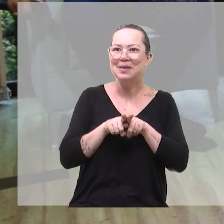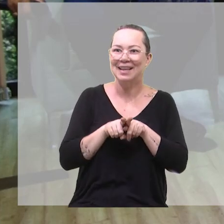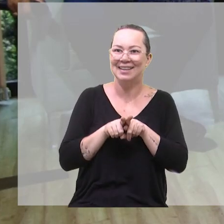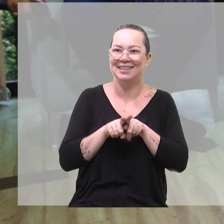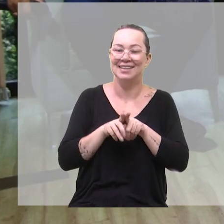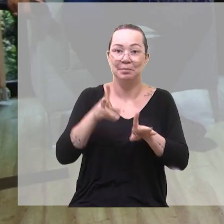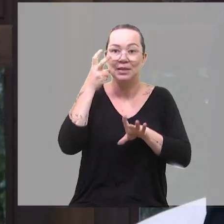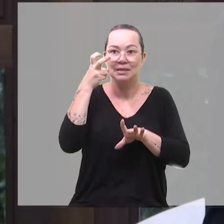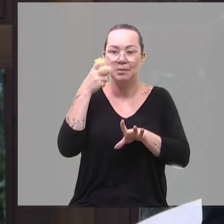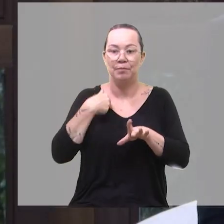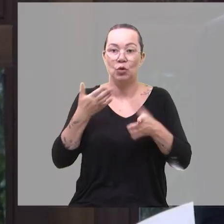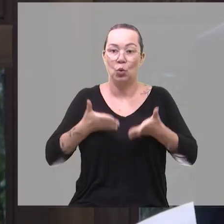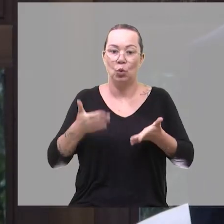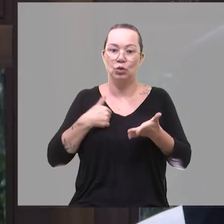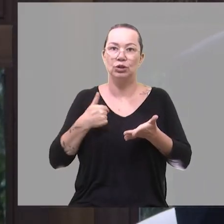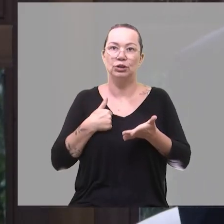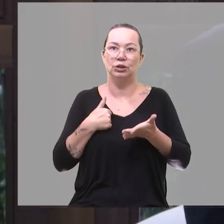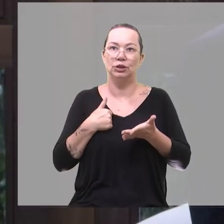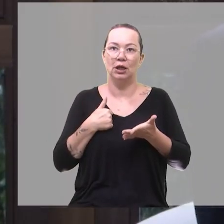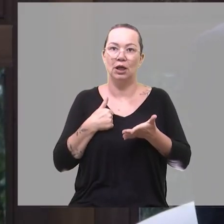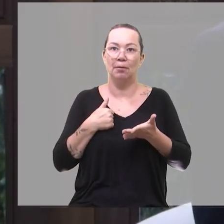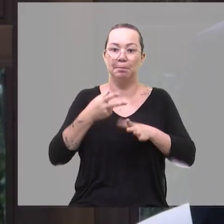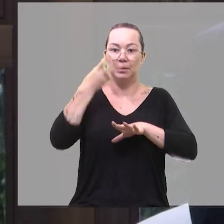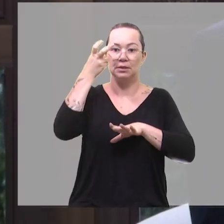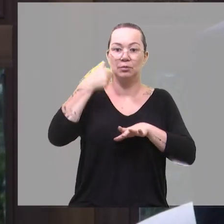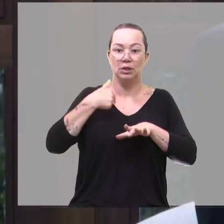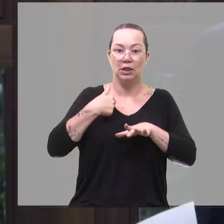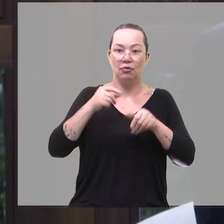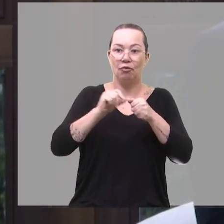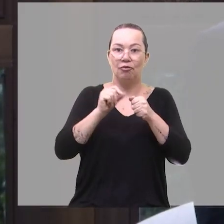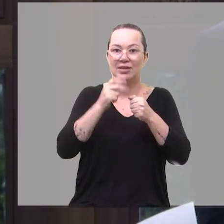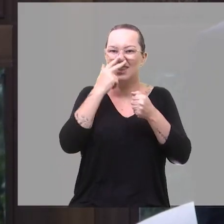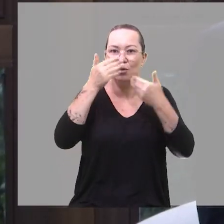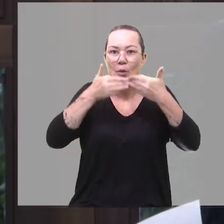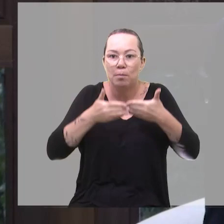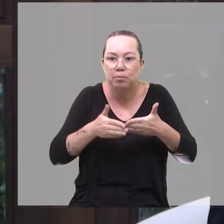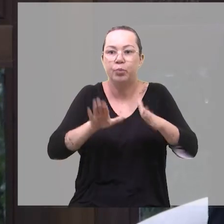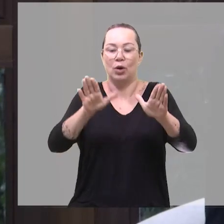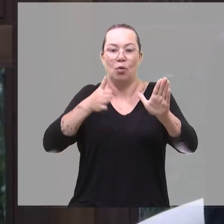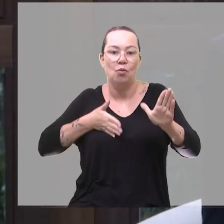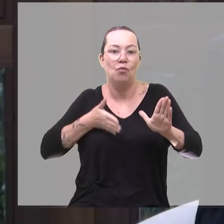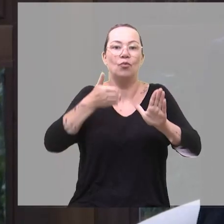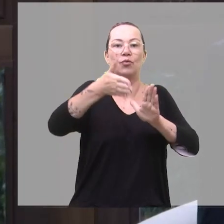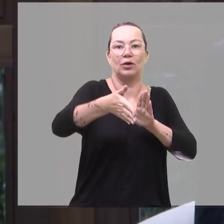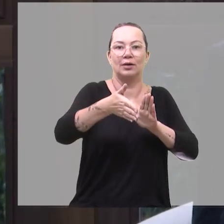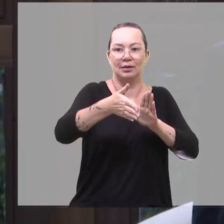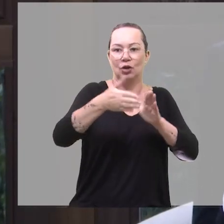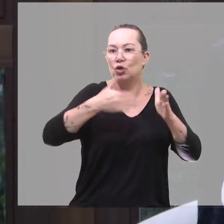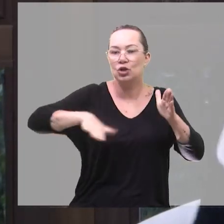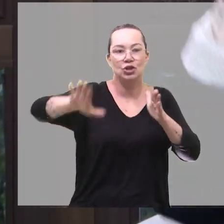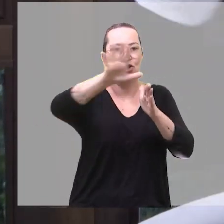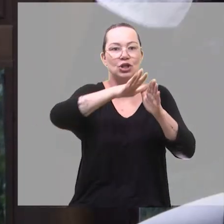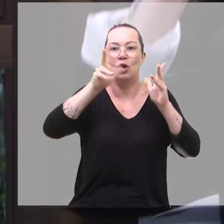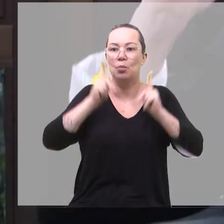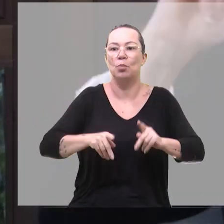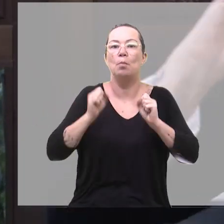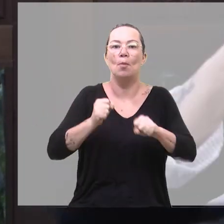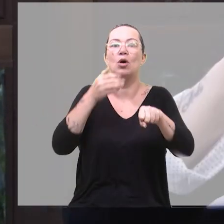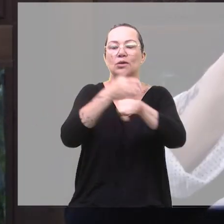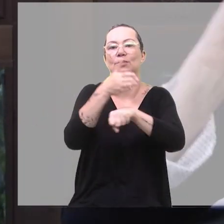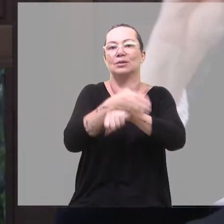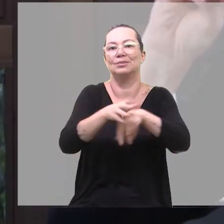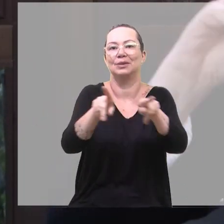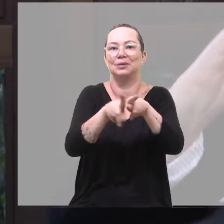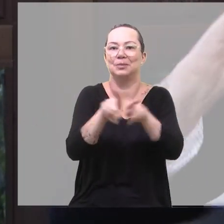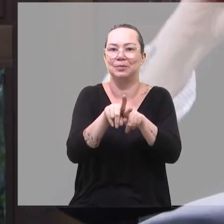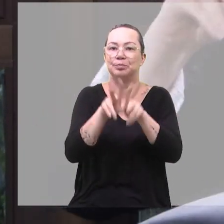também posso. Eu me sinto hoje nesta função de abrir caminhos, como abri há 12 anos quando eu entrei na prefeitura. Mas todo mundo tem